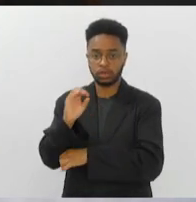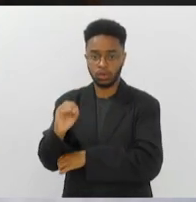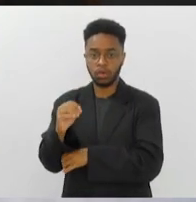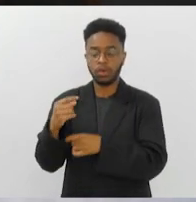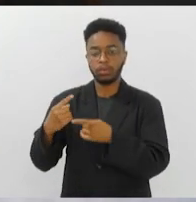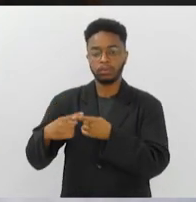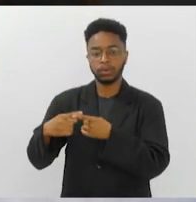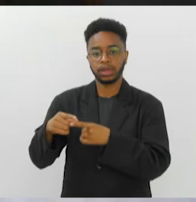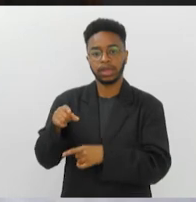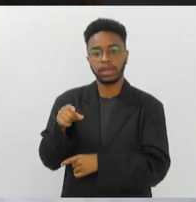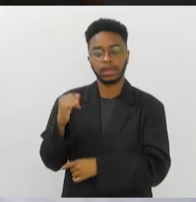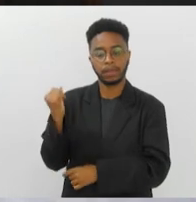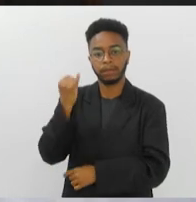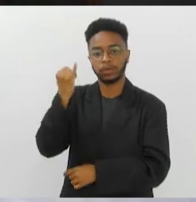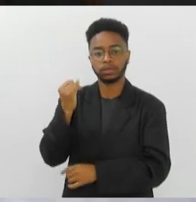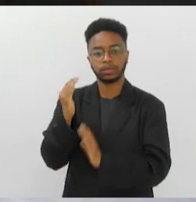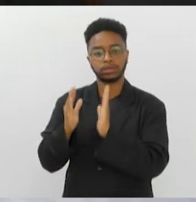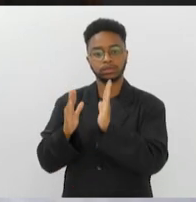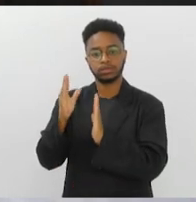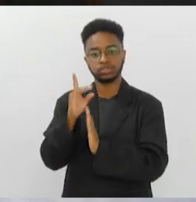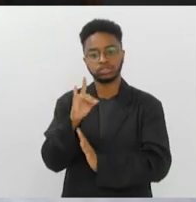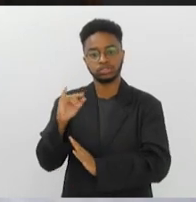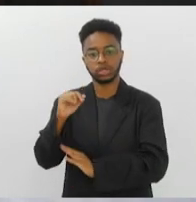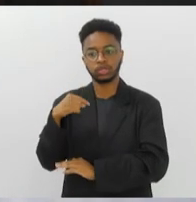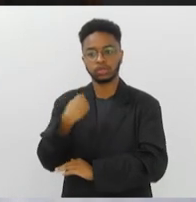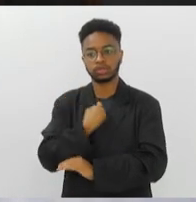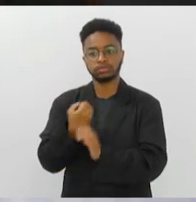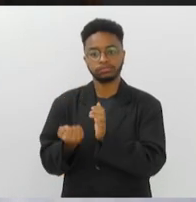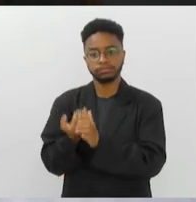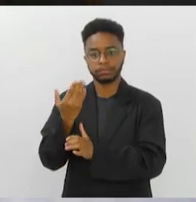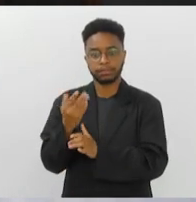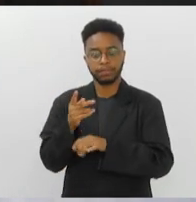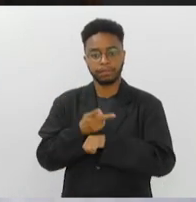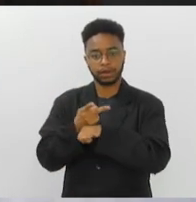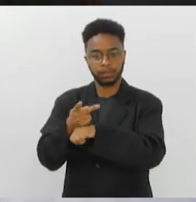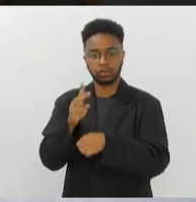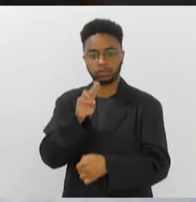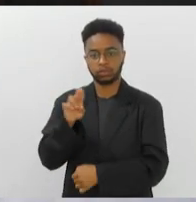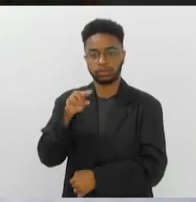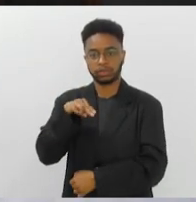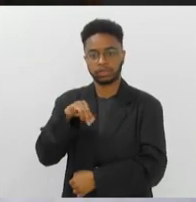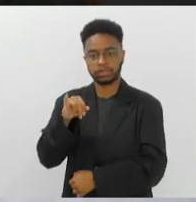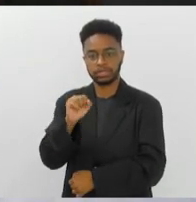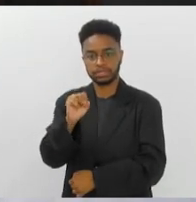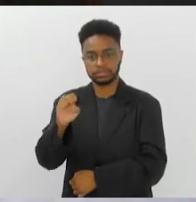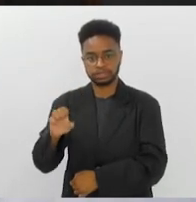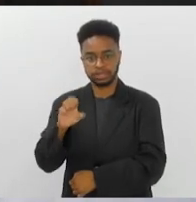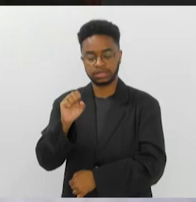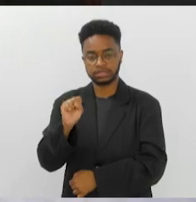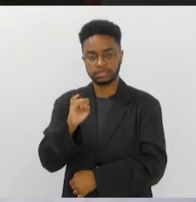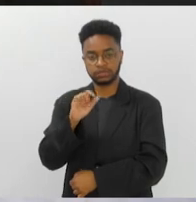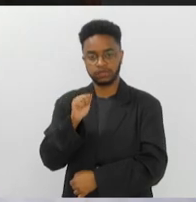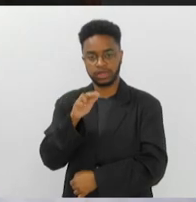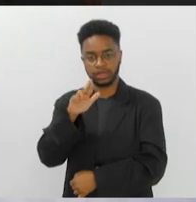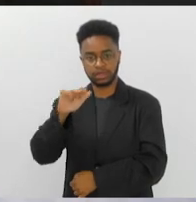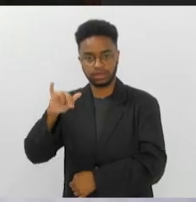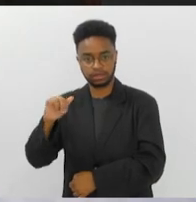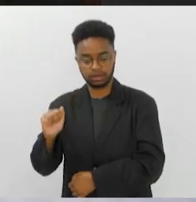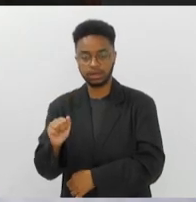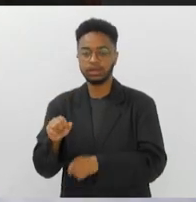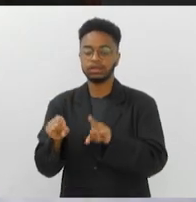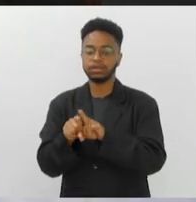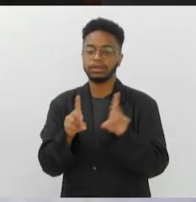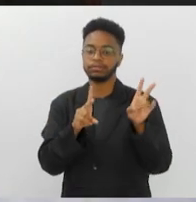dia que a gente está fazendo um prêmio que se chama Nise da Silveira, que, dentre outras ações, várias que a gente